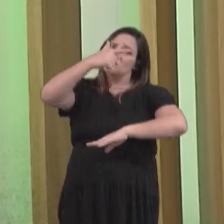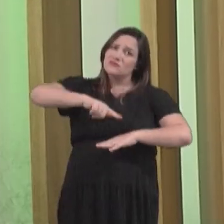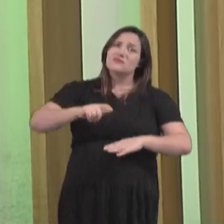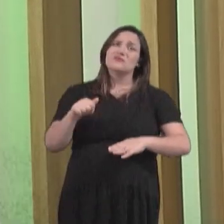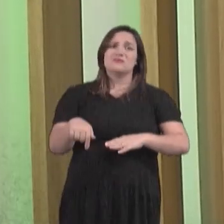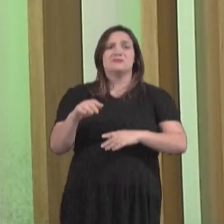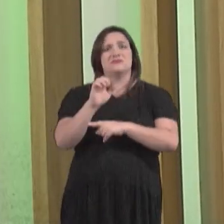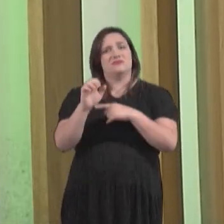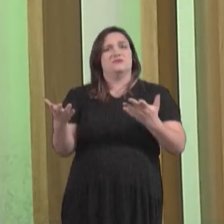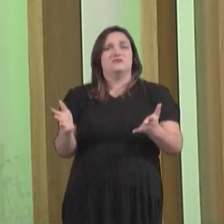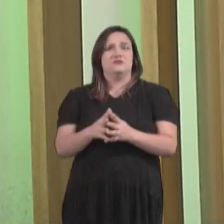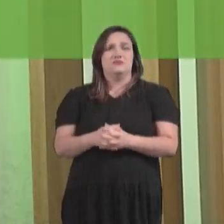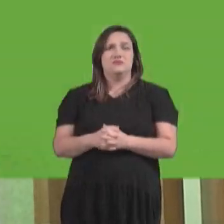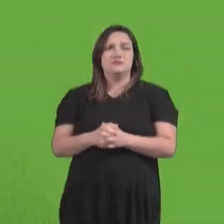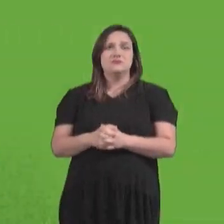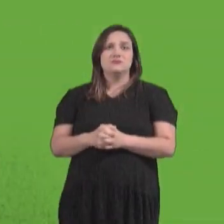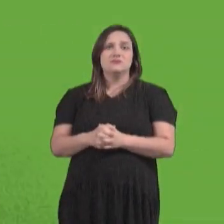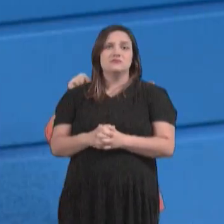aqui para o nosso estado.